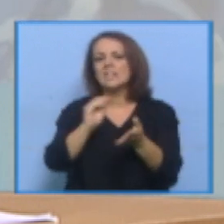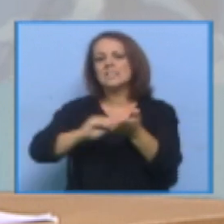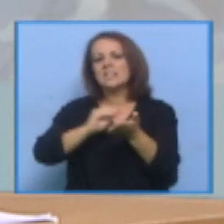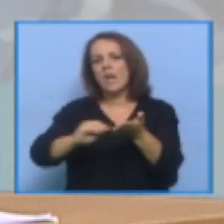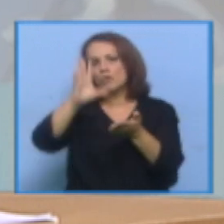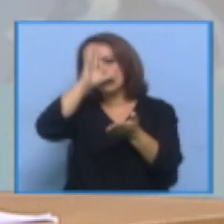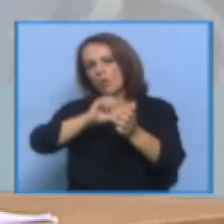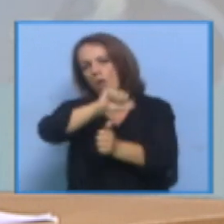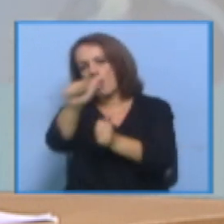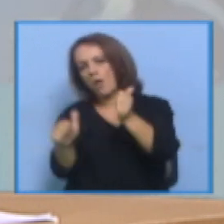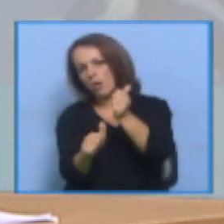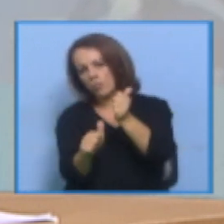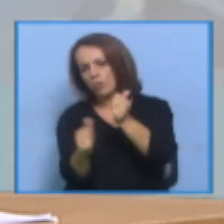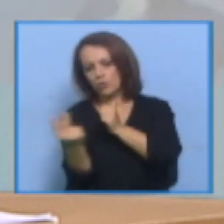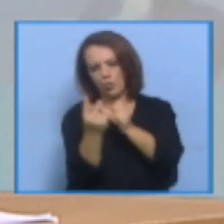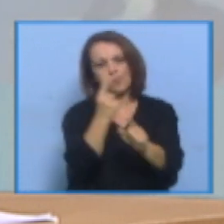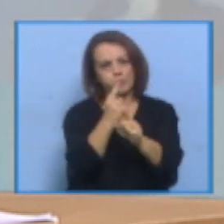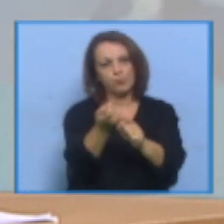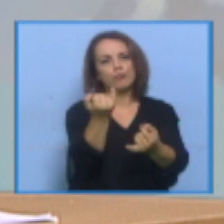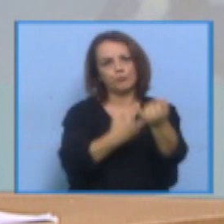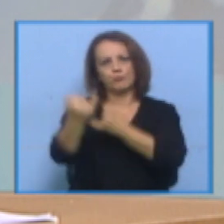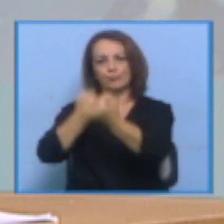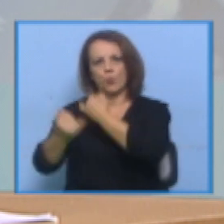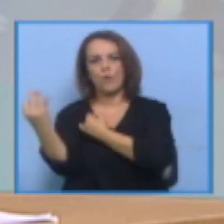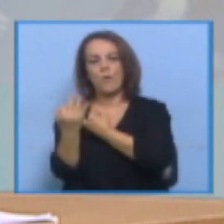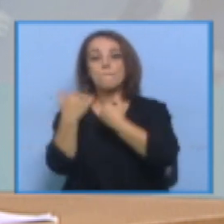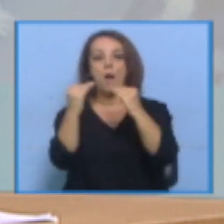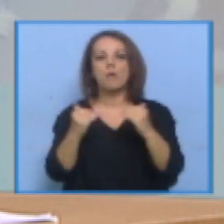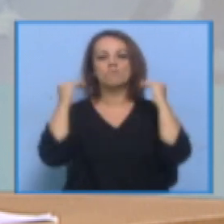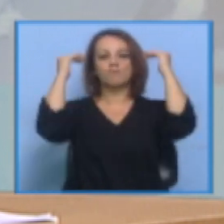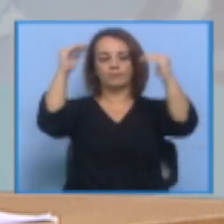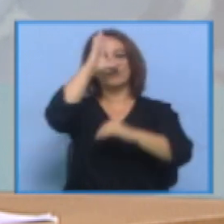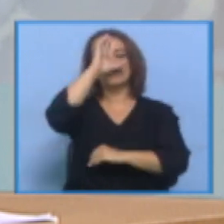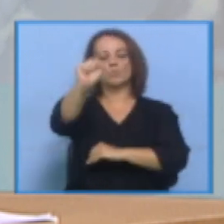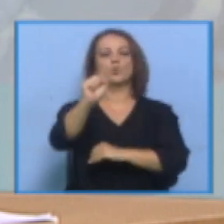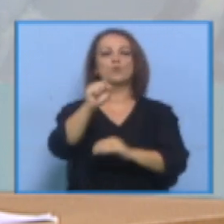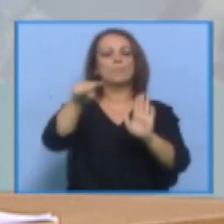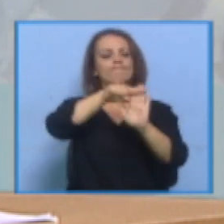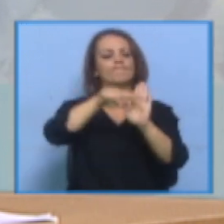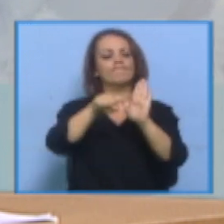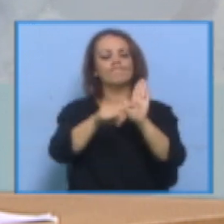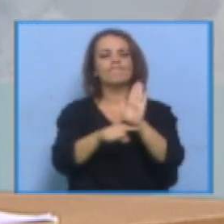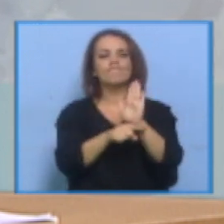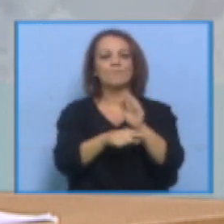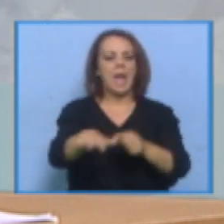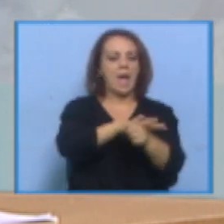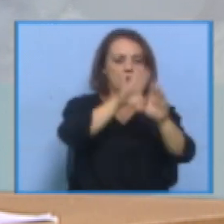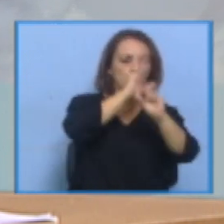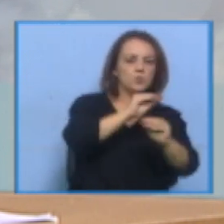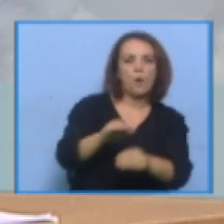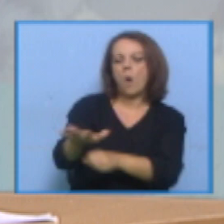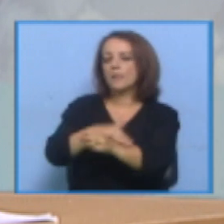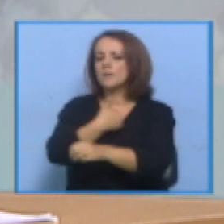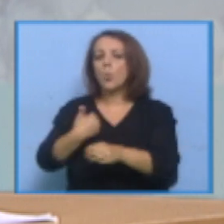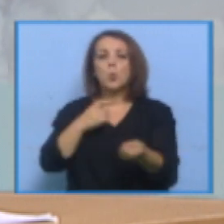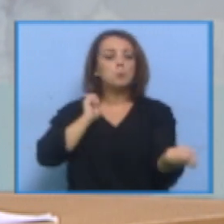mudado nos dois sítios. Mas em termos de política para os setores, nada mexeu. E, portanto, nada